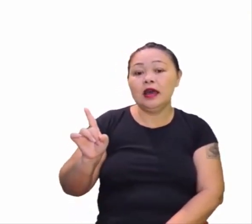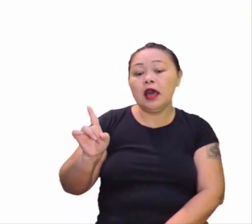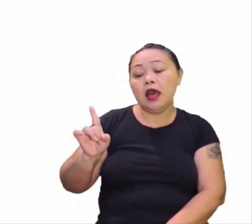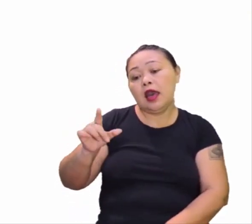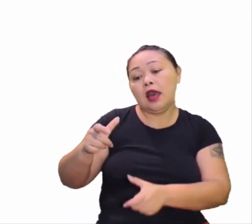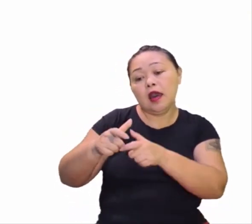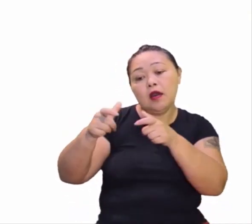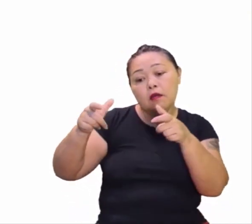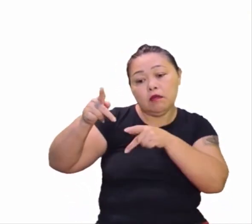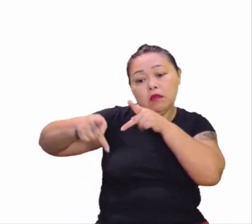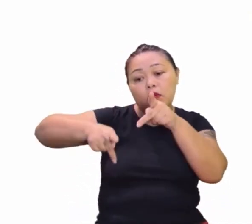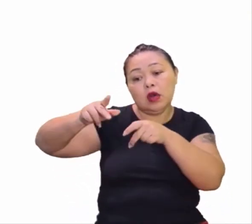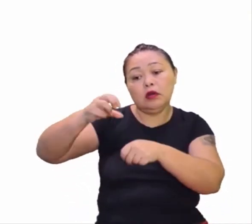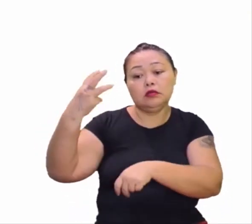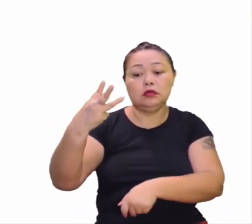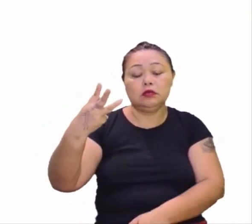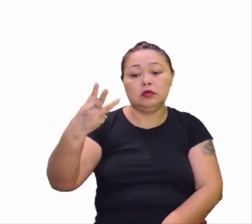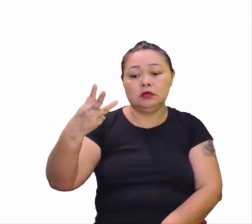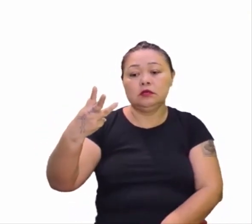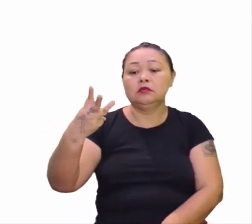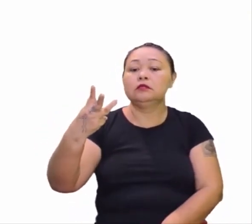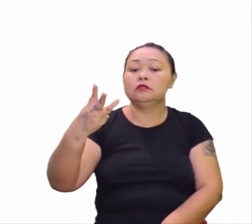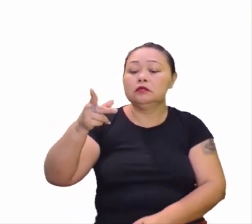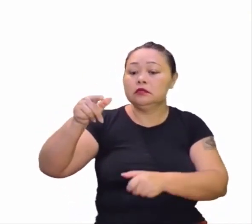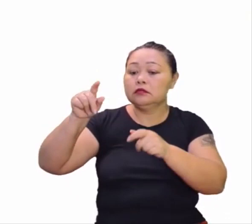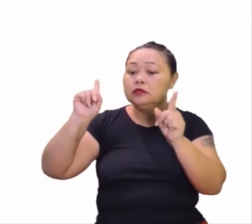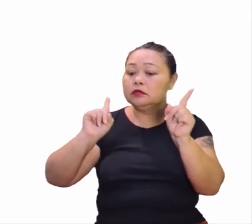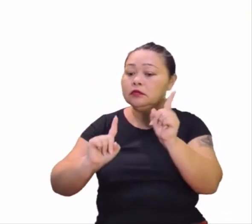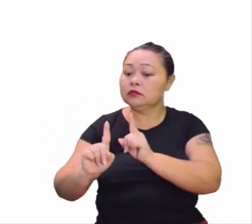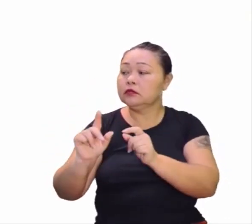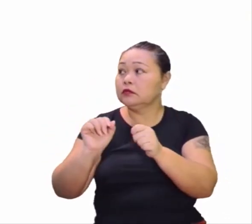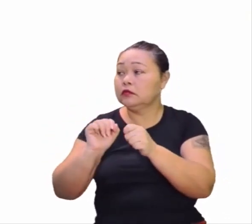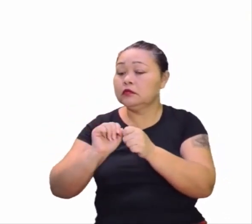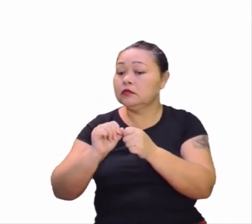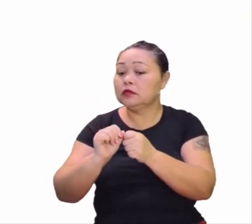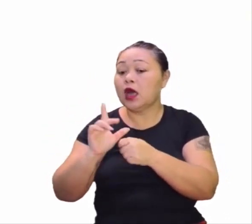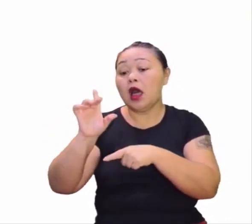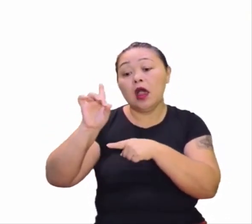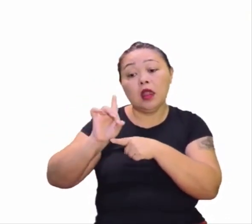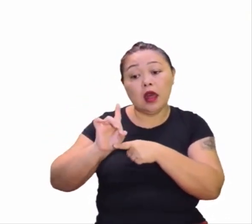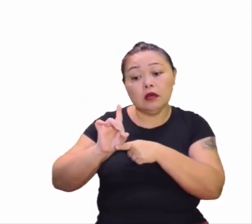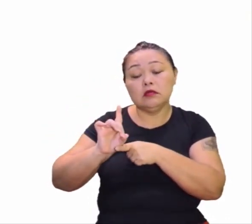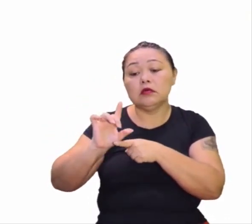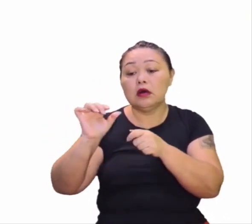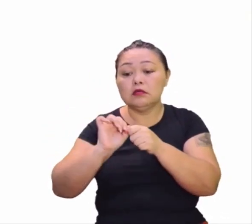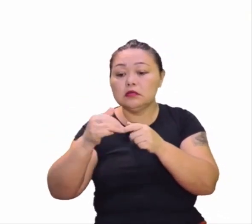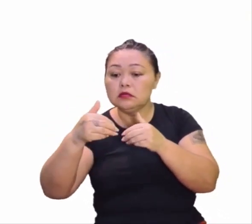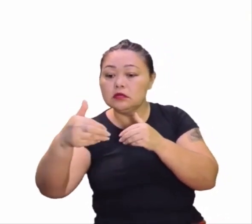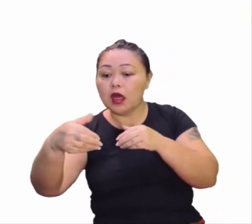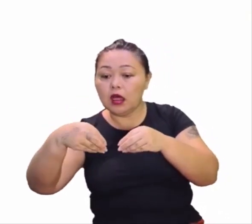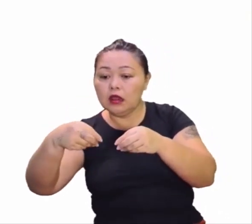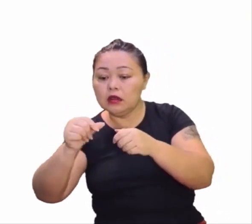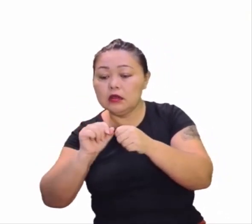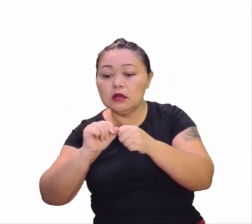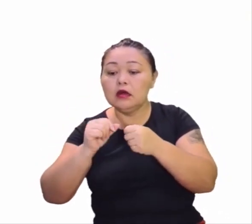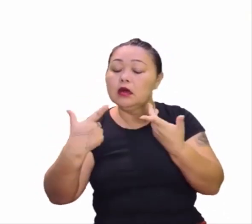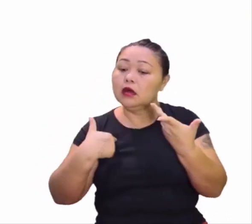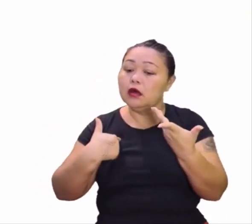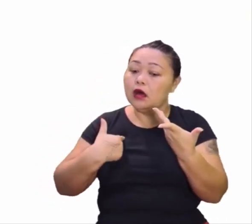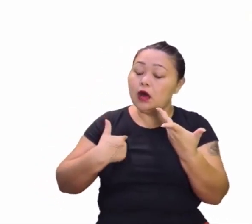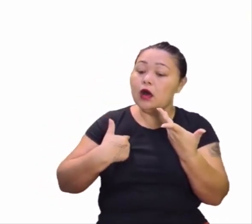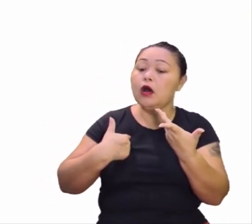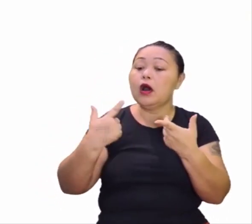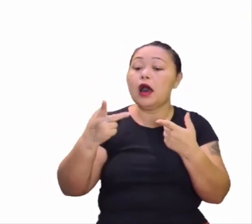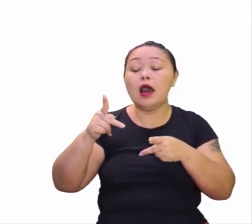mais populoso da região, né? O terceiro. Quando está falando de populoso, não está falando de densidade demográfica, porque densidade demográfica